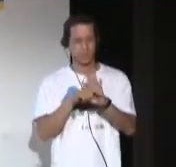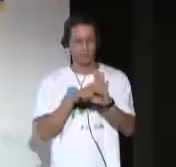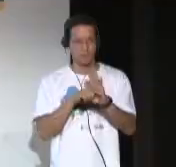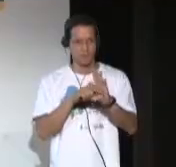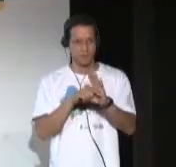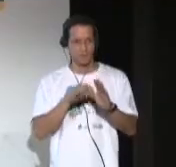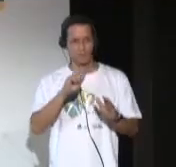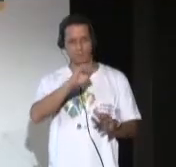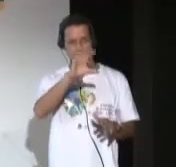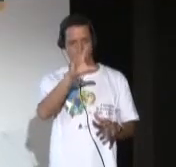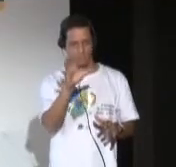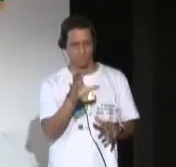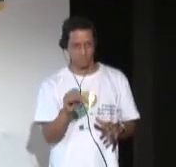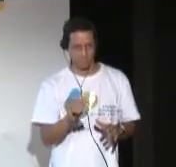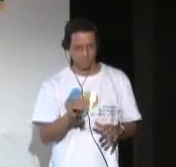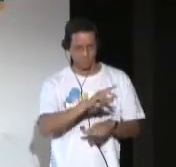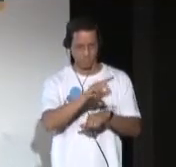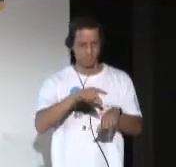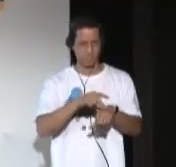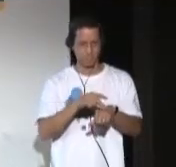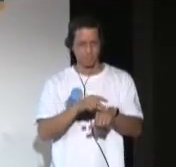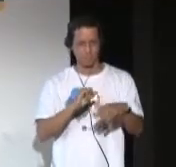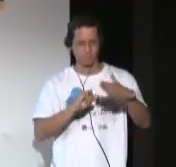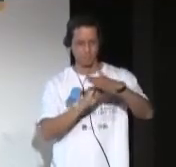cada um deles? And the level of work they perform.